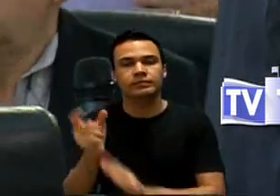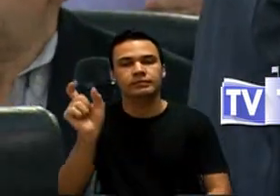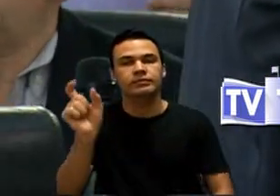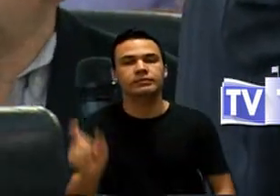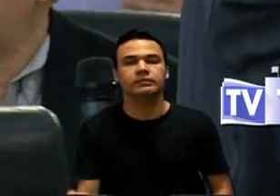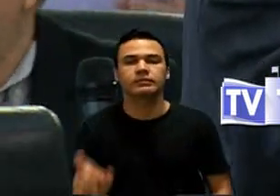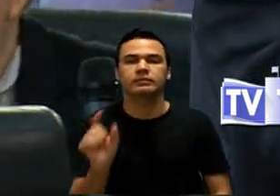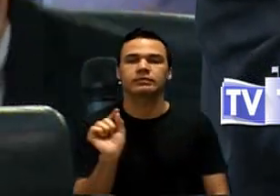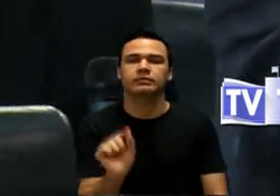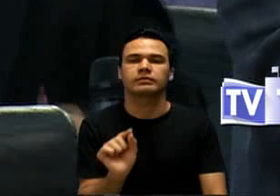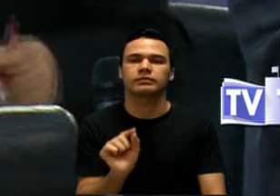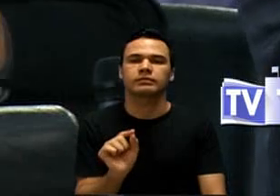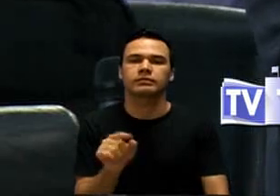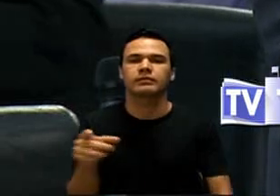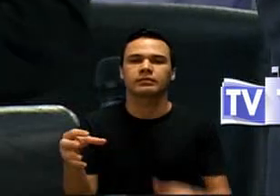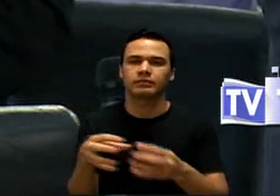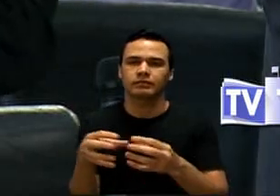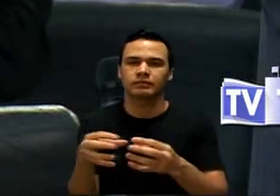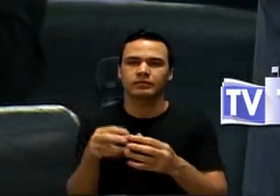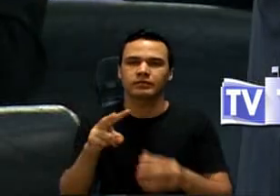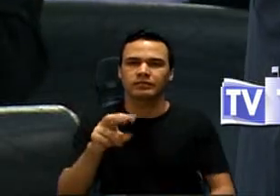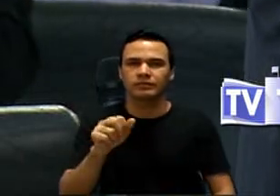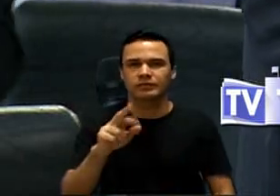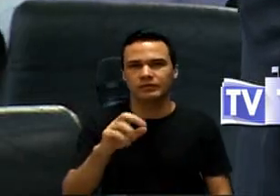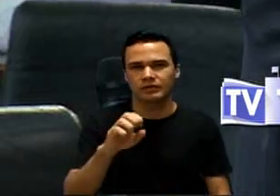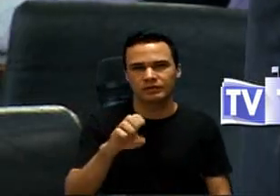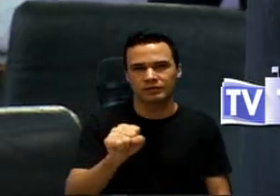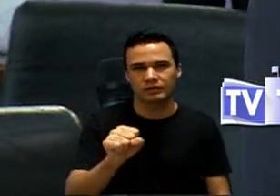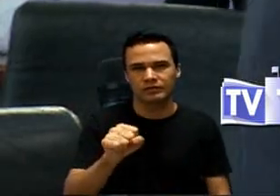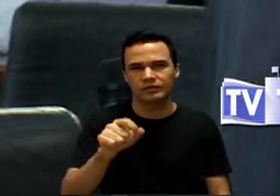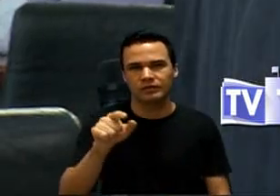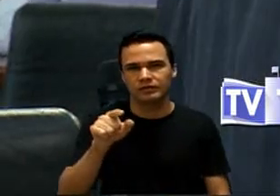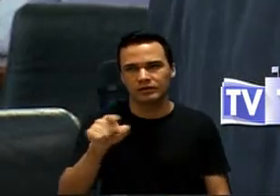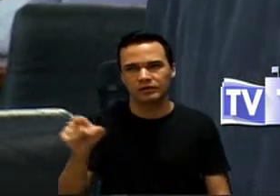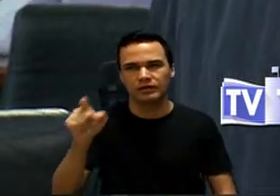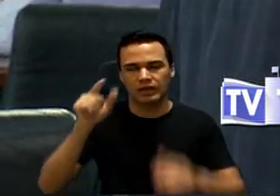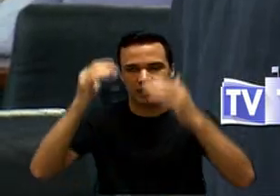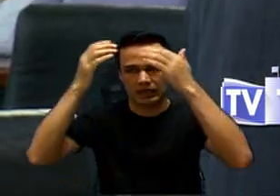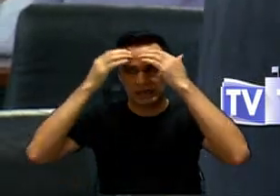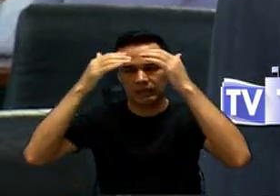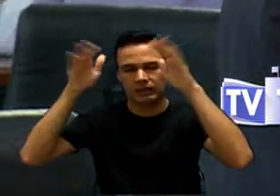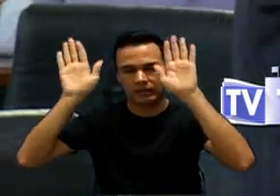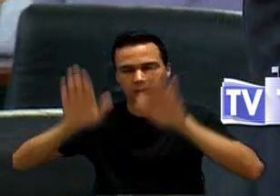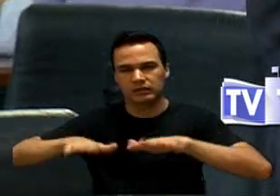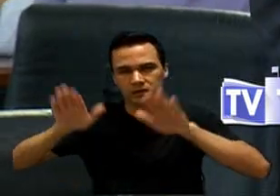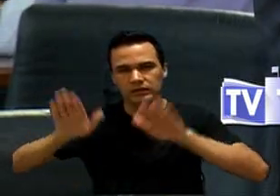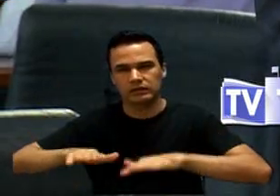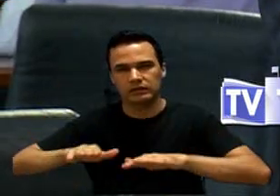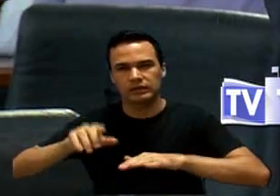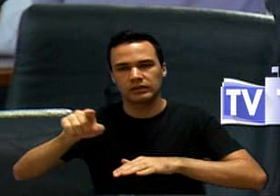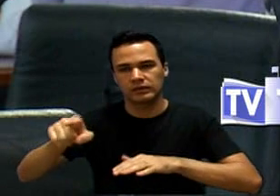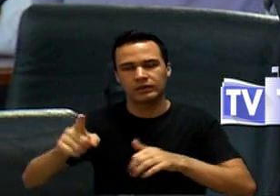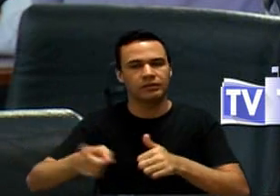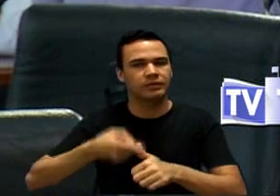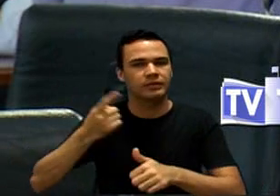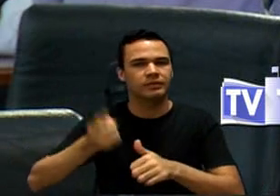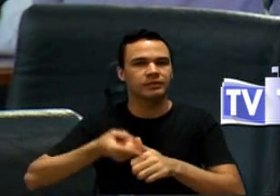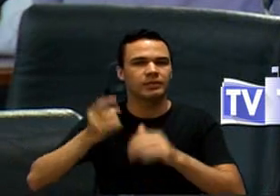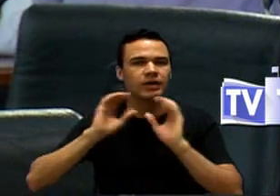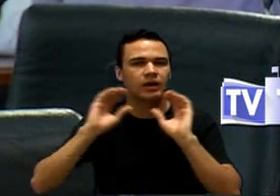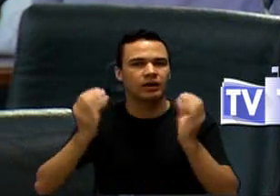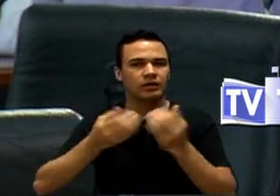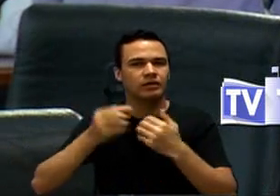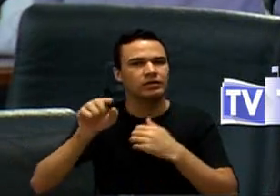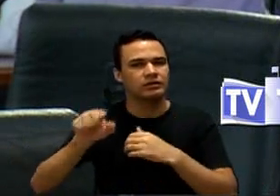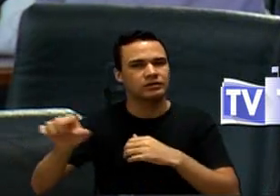presidente, para o grupo de varões adoradores do rei, pela realização do primeiro congresso de varões da